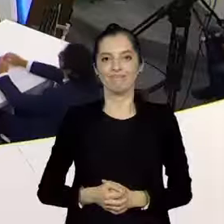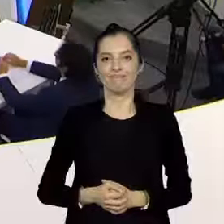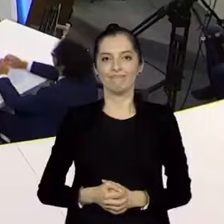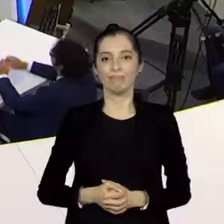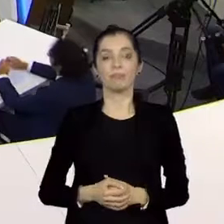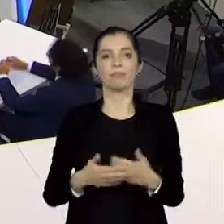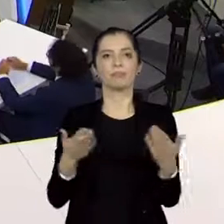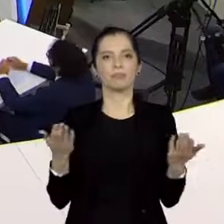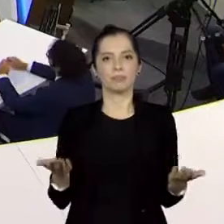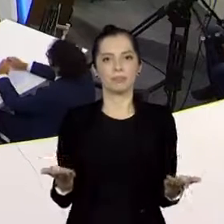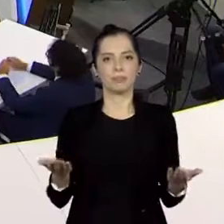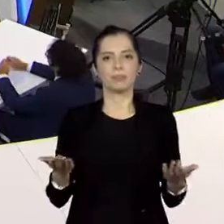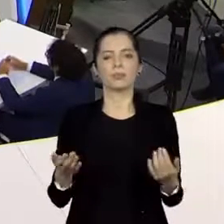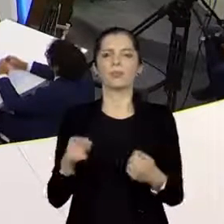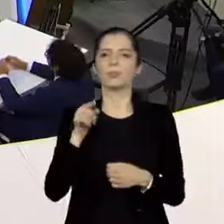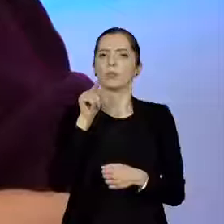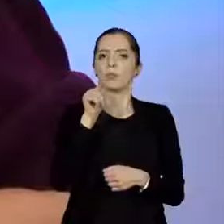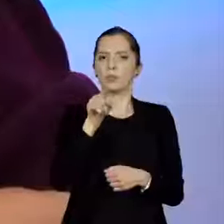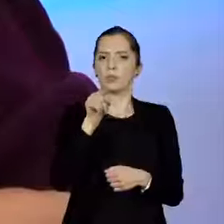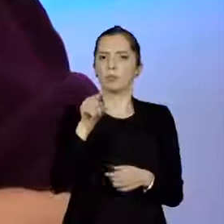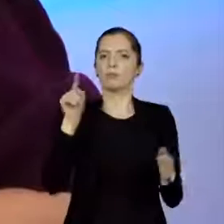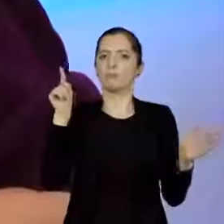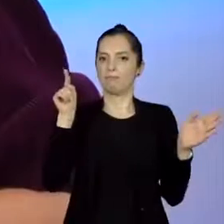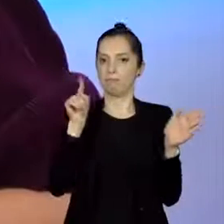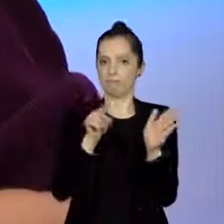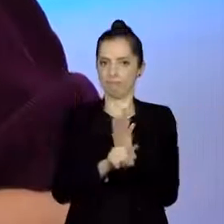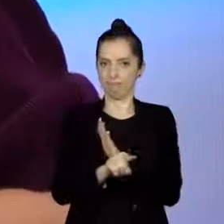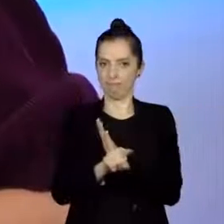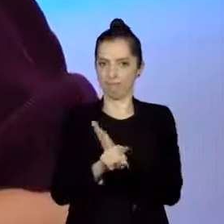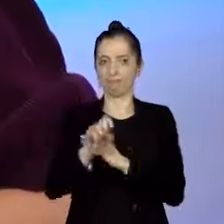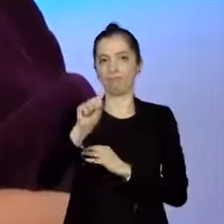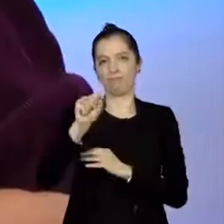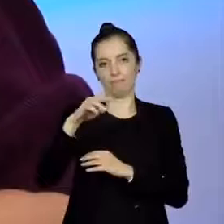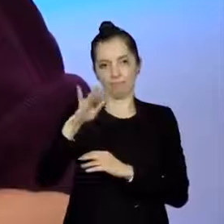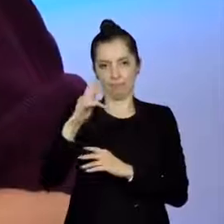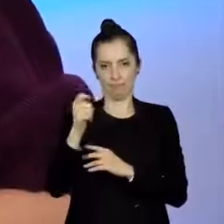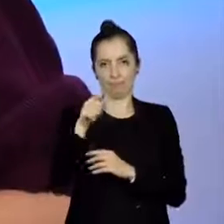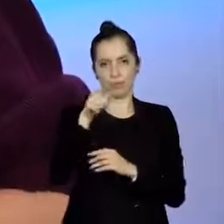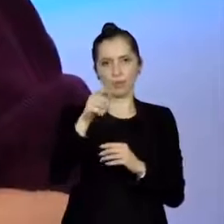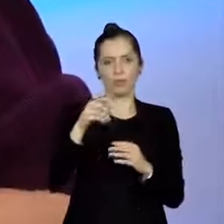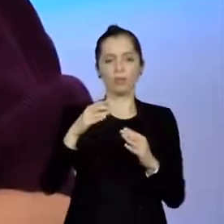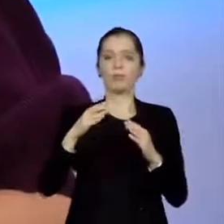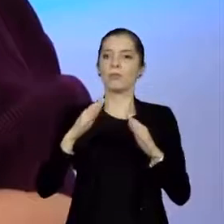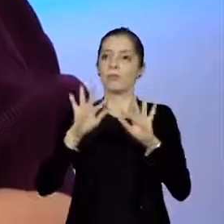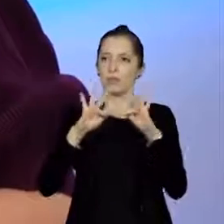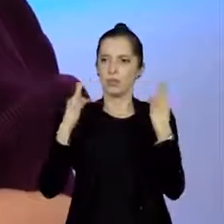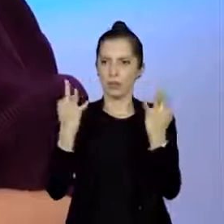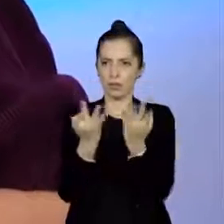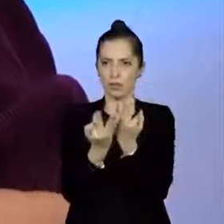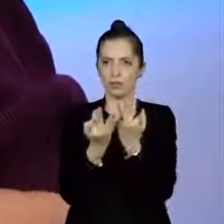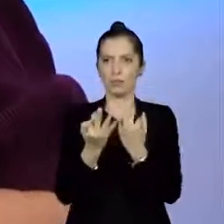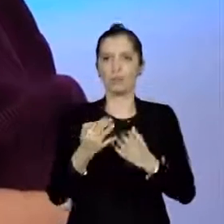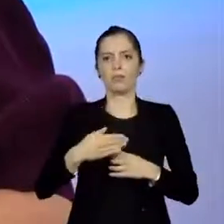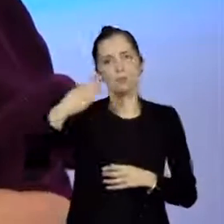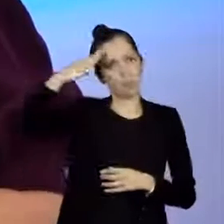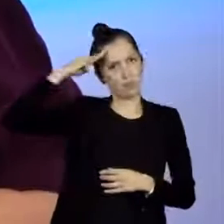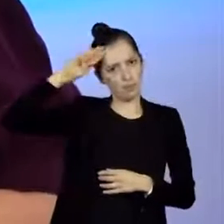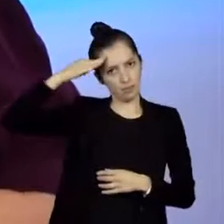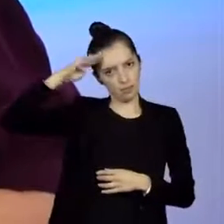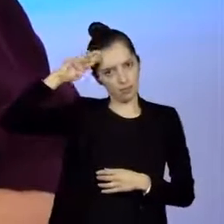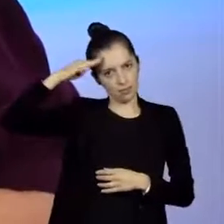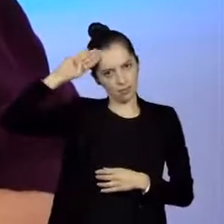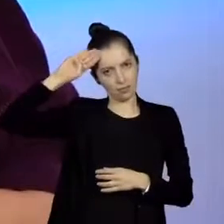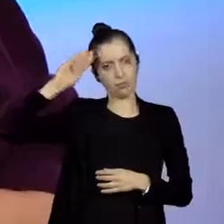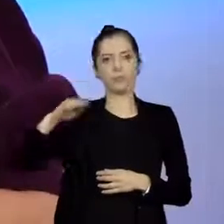Embaixadora, eu queria te perguntar mais sobre Irlanda. Sua família é de lá. Você imigrou para os Estados Unidos com